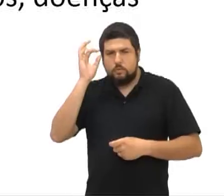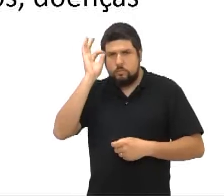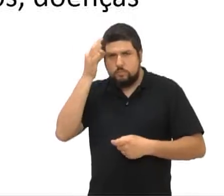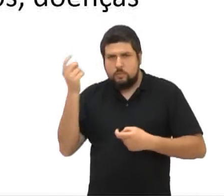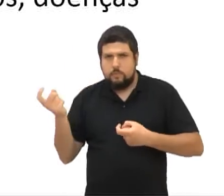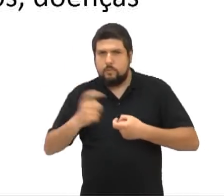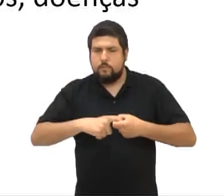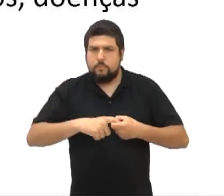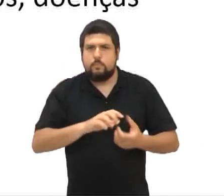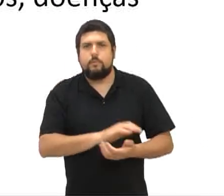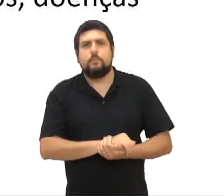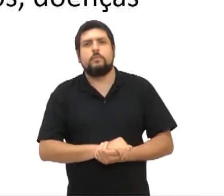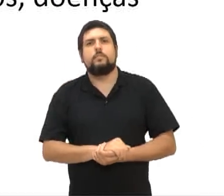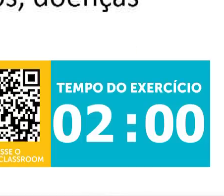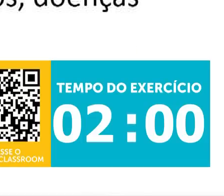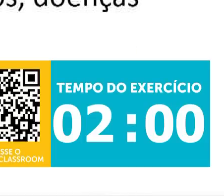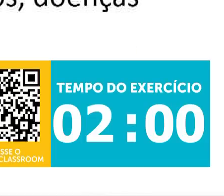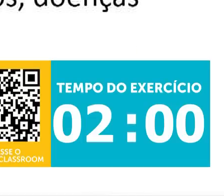tá bom?